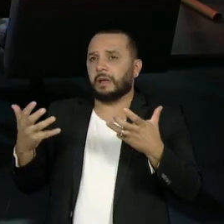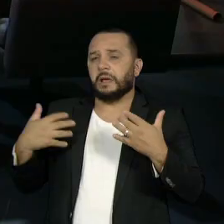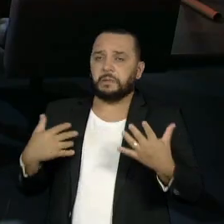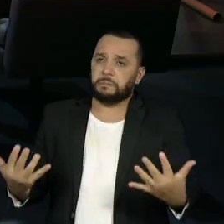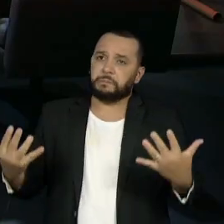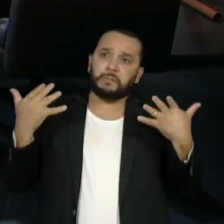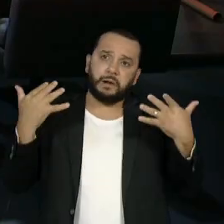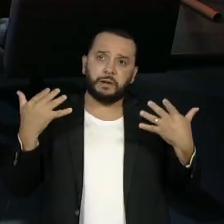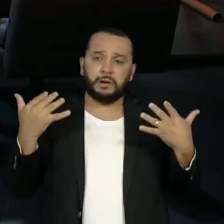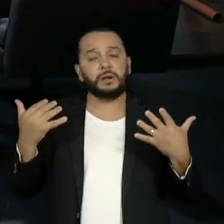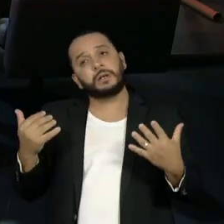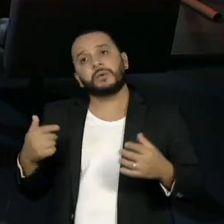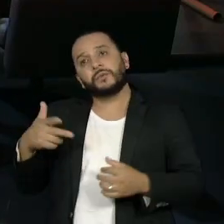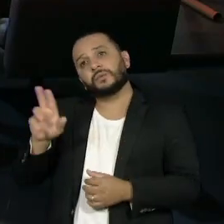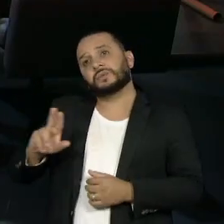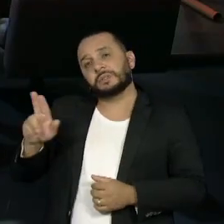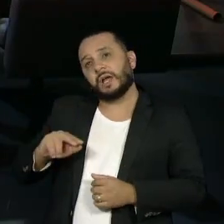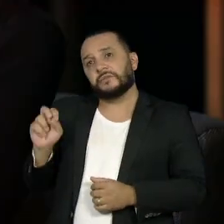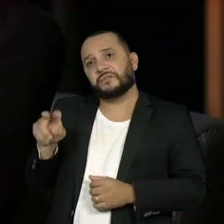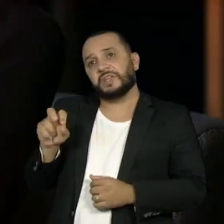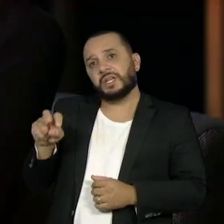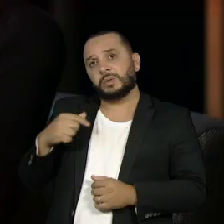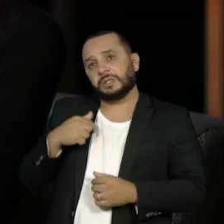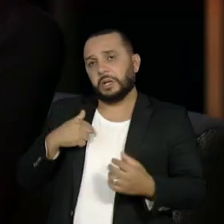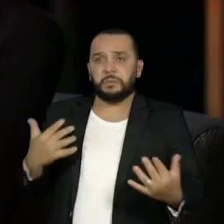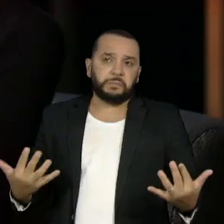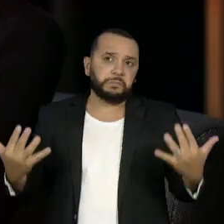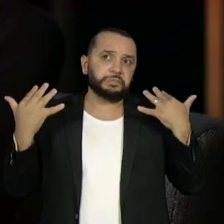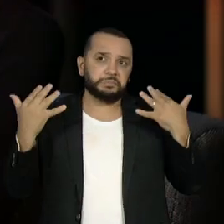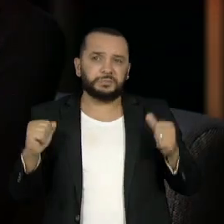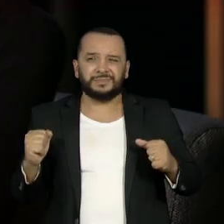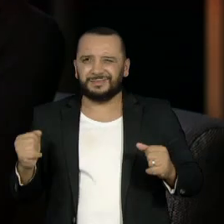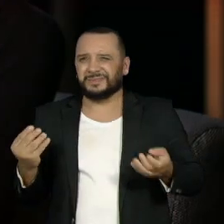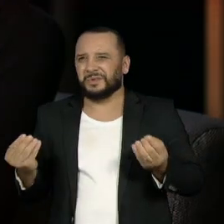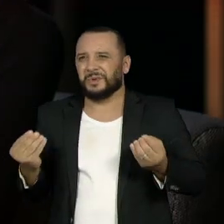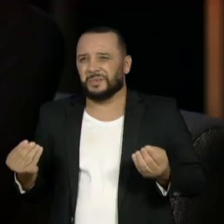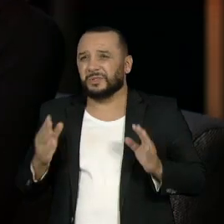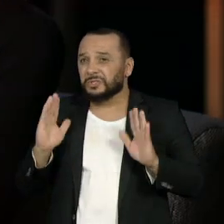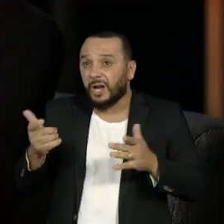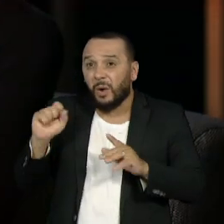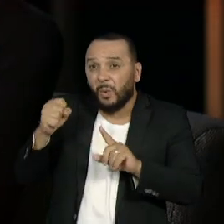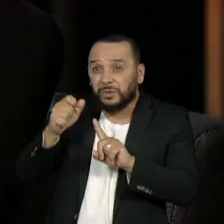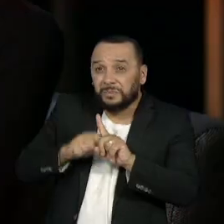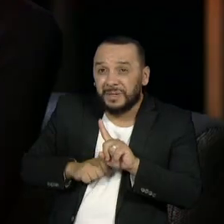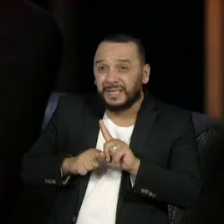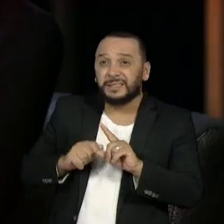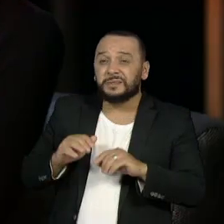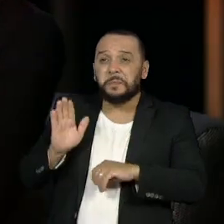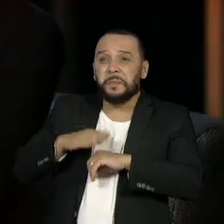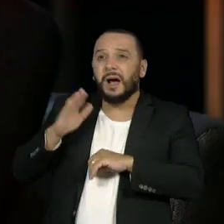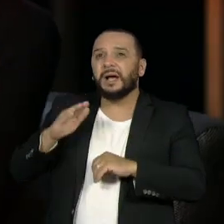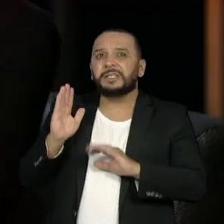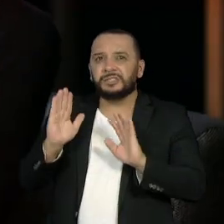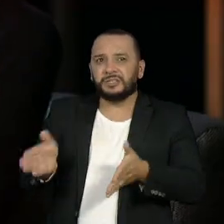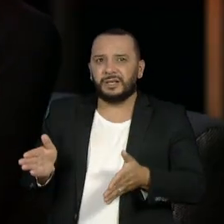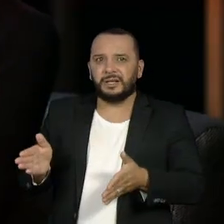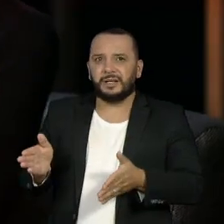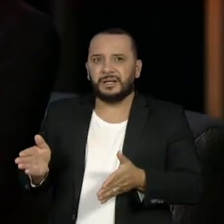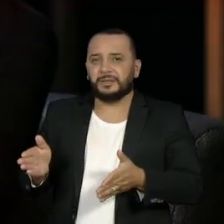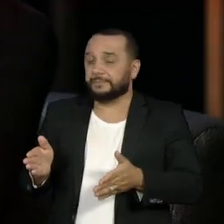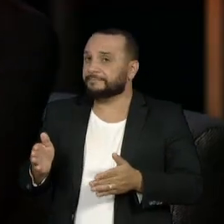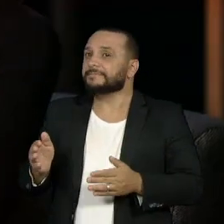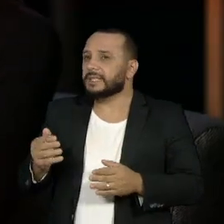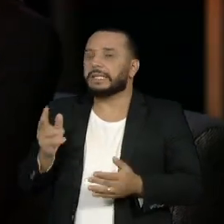em cima da pandemia tanto que nós já vivemos um momento depois de oito meses mais agora né é que